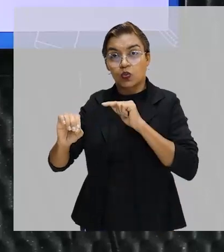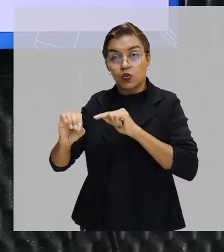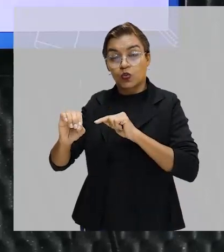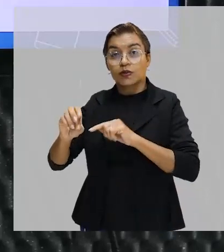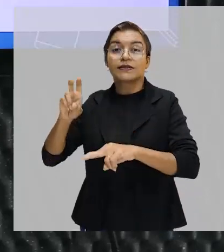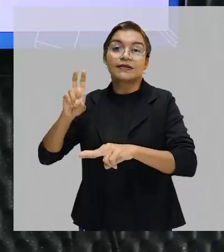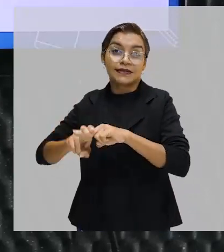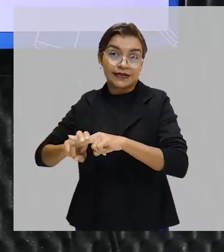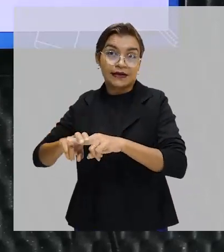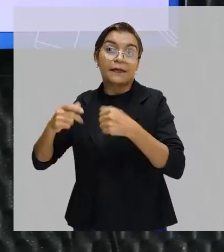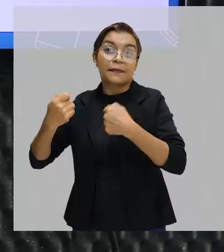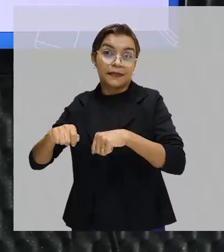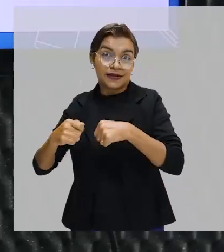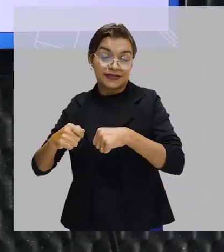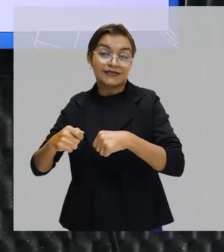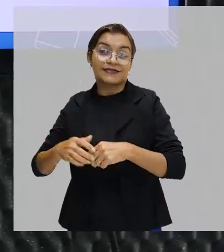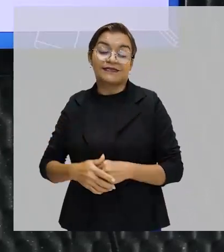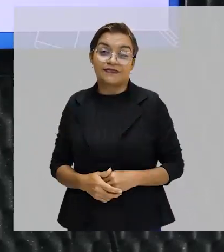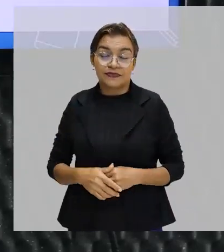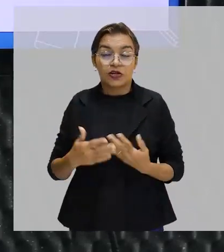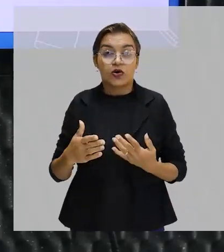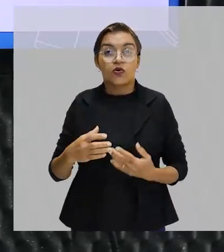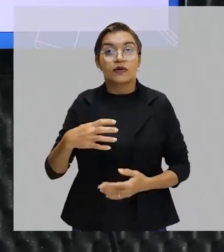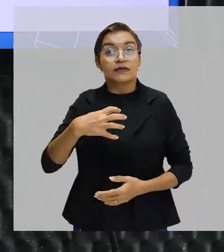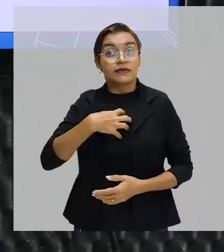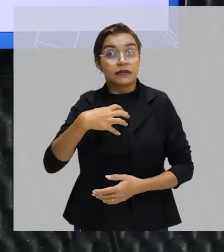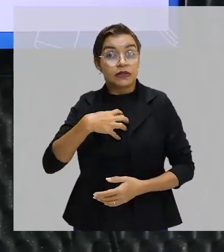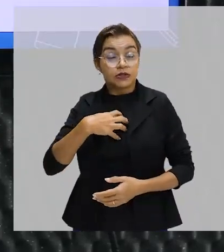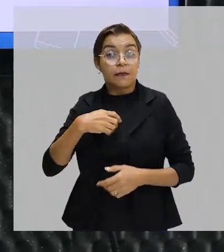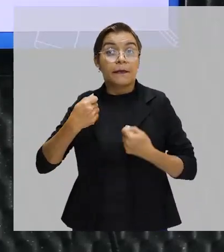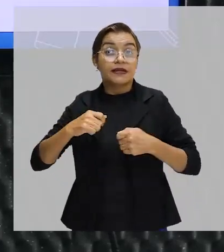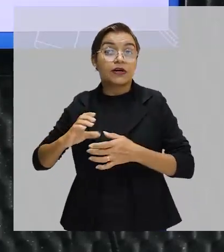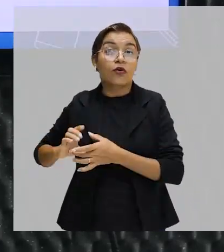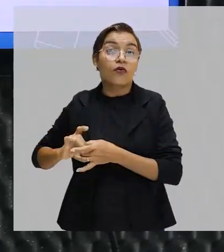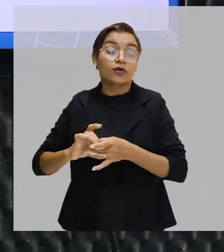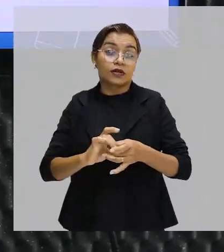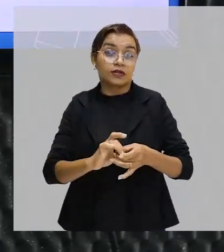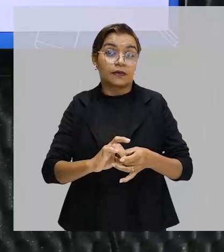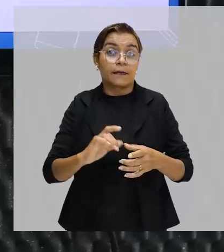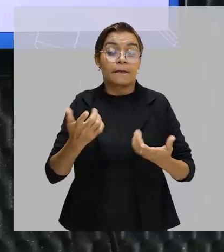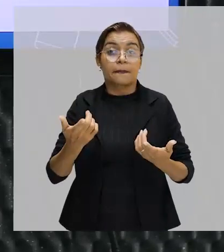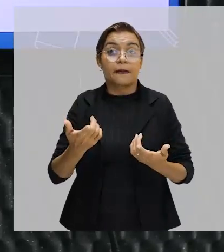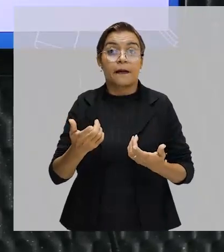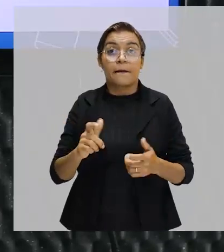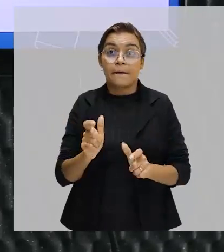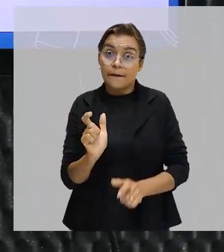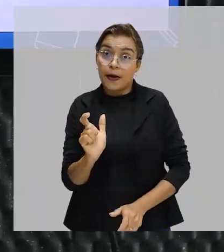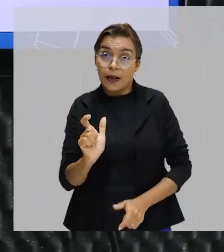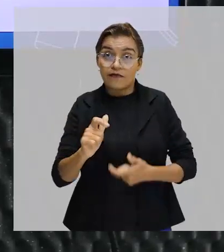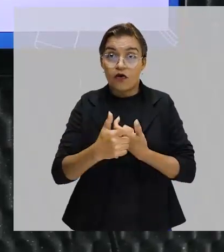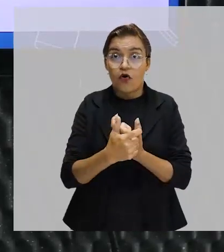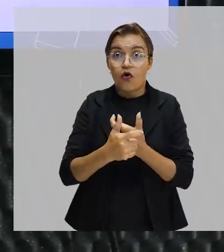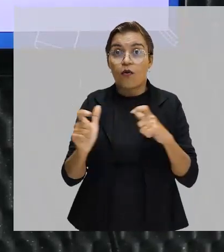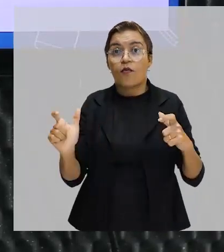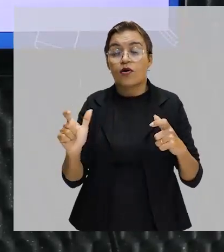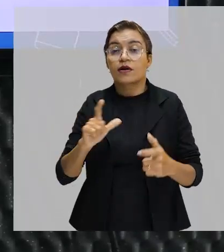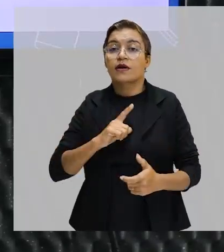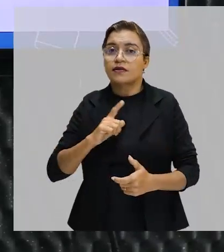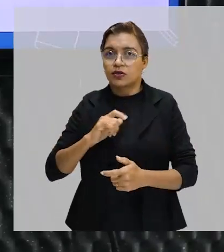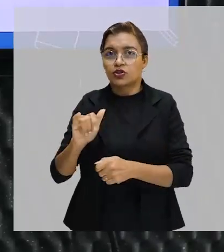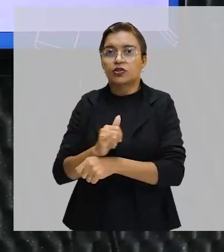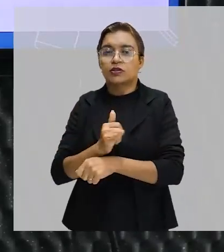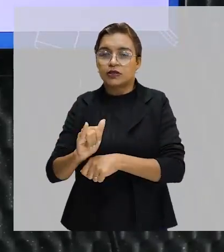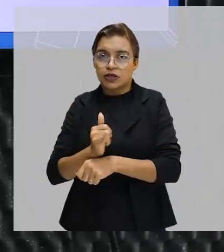falando de outro sentido. Então, as palavras homônimas, elas têm esse recurso de proporcionar justamente